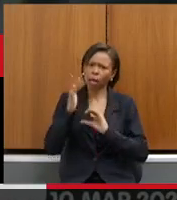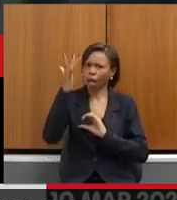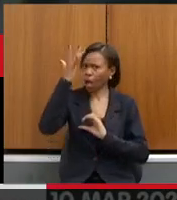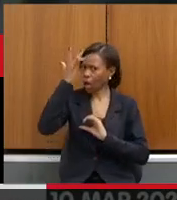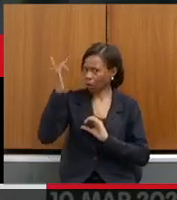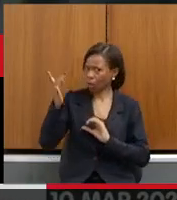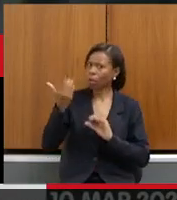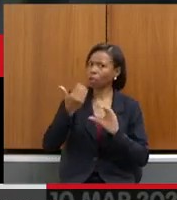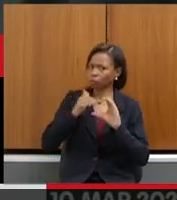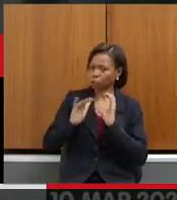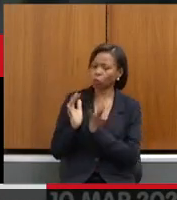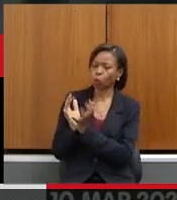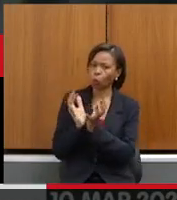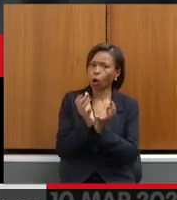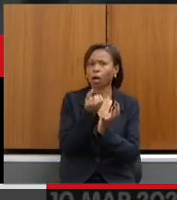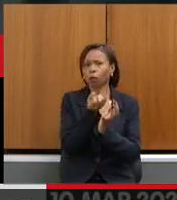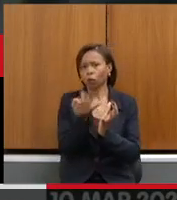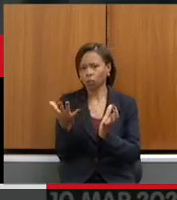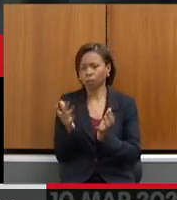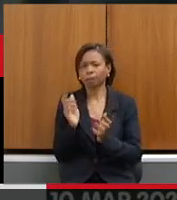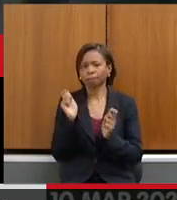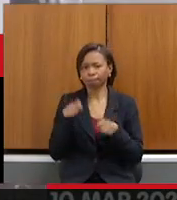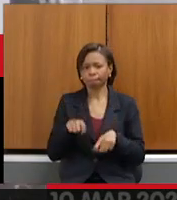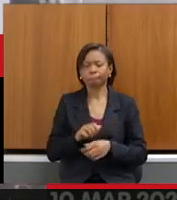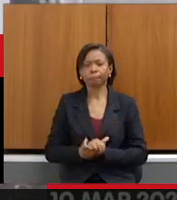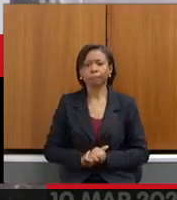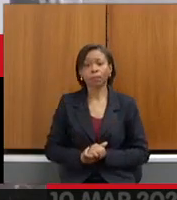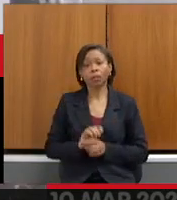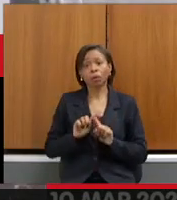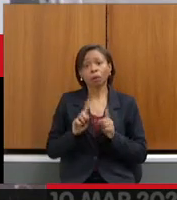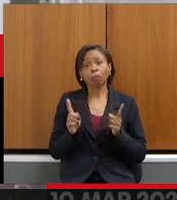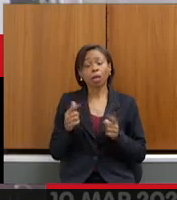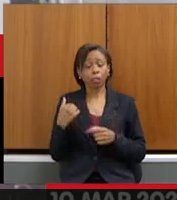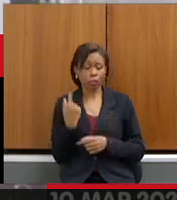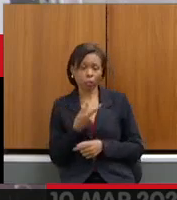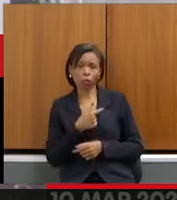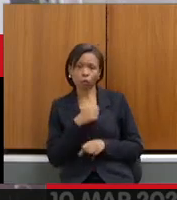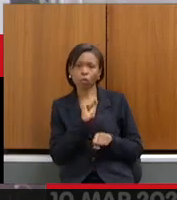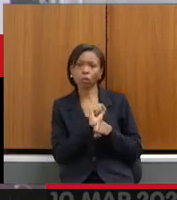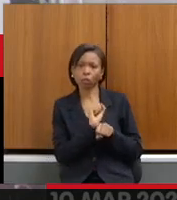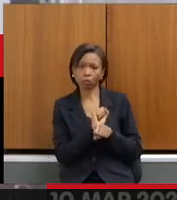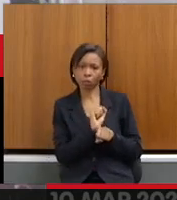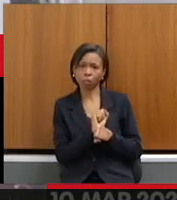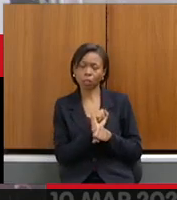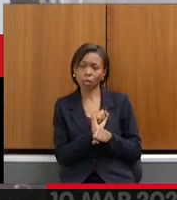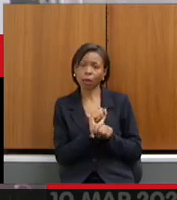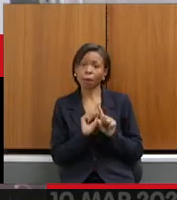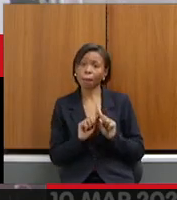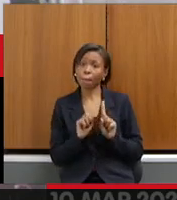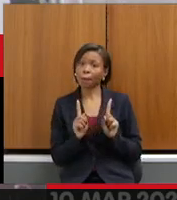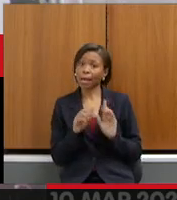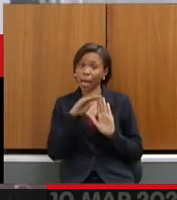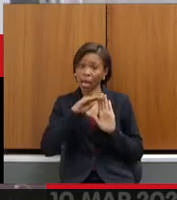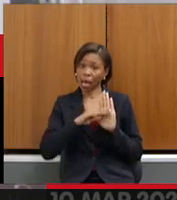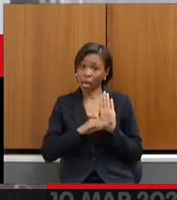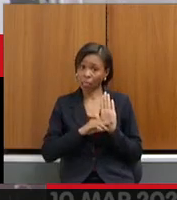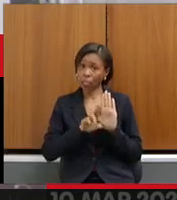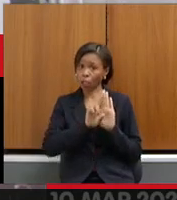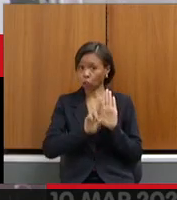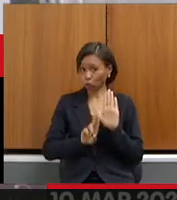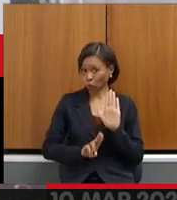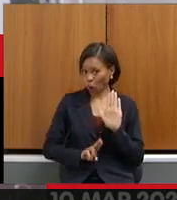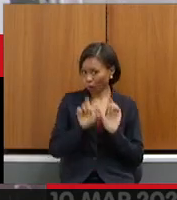não tem stress em ou não tá ponte tô toda maneira a gente vai aguardar secretário mas essa deve ser uma lista pública